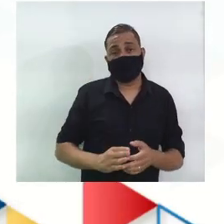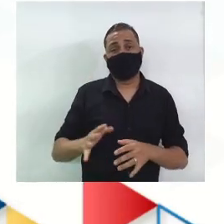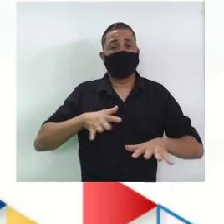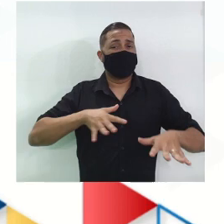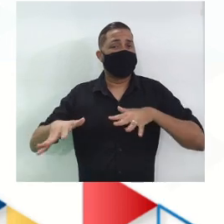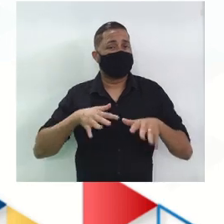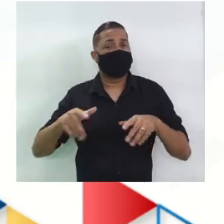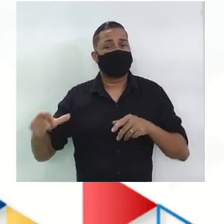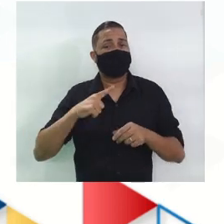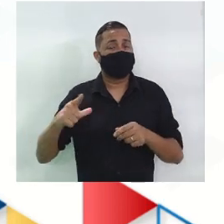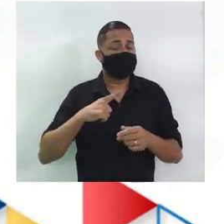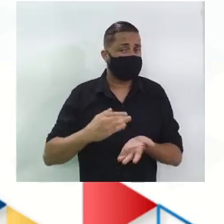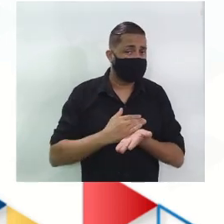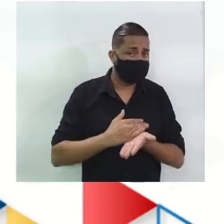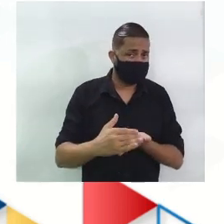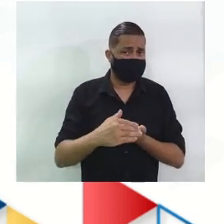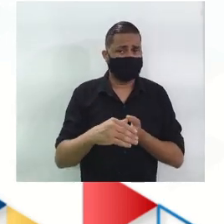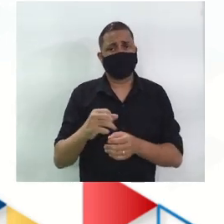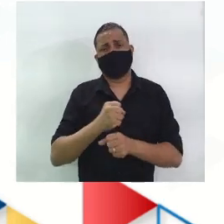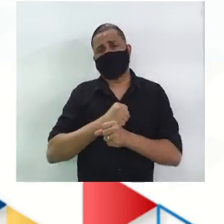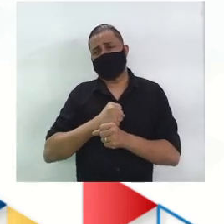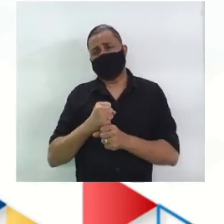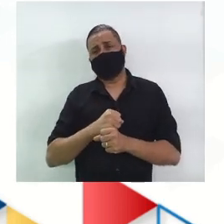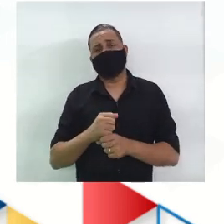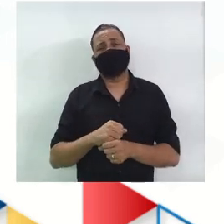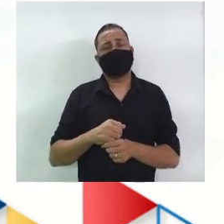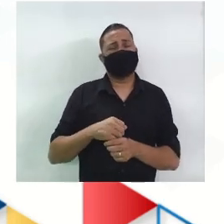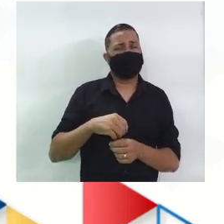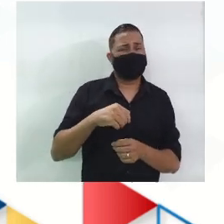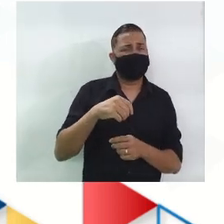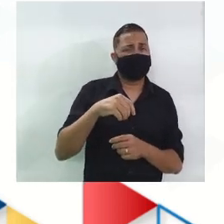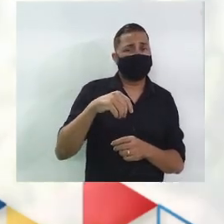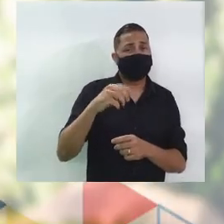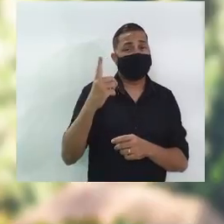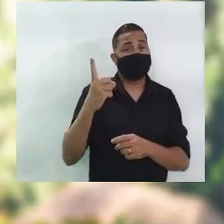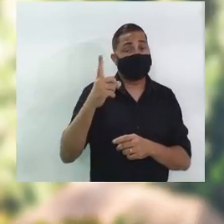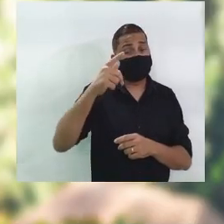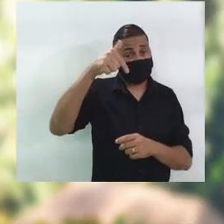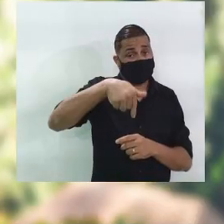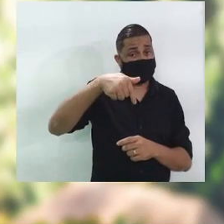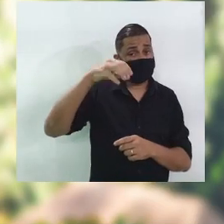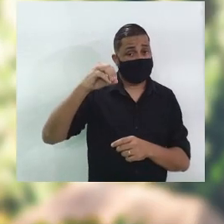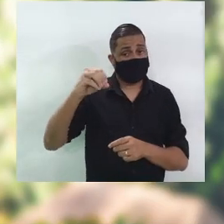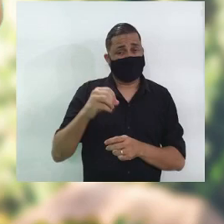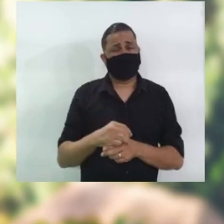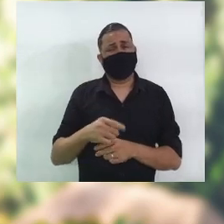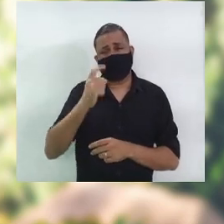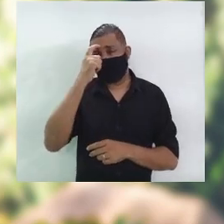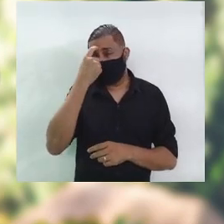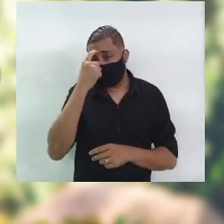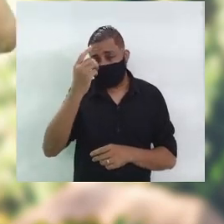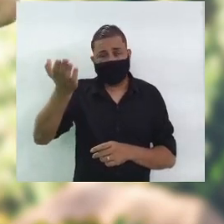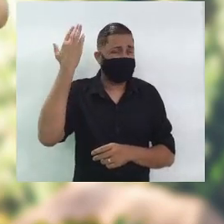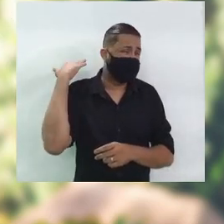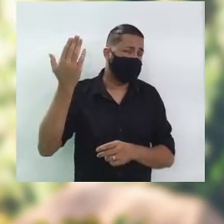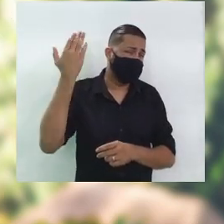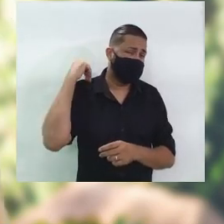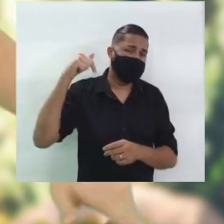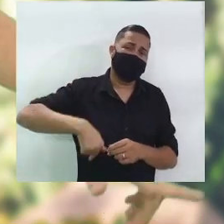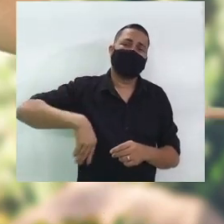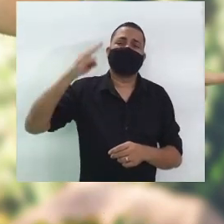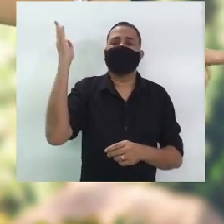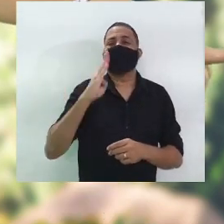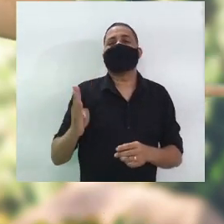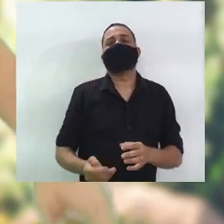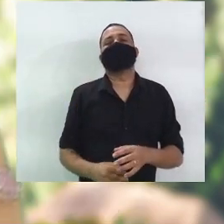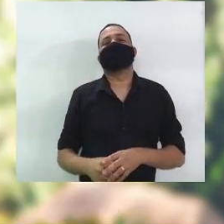movimento teve início na década de 70. Vejam que eu falei que lá na Índia há muito tempo. E no Brasil